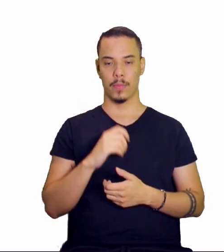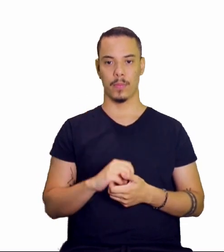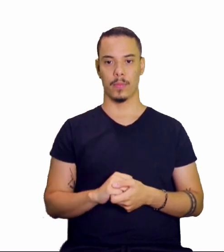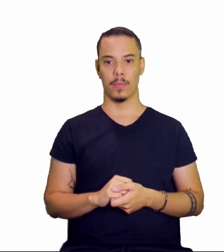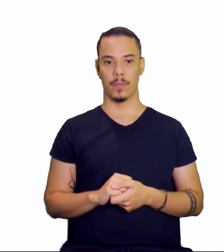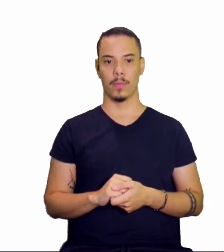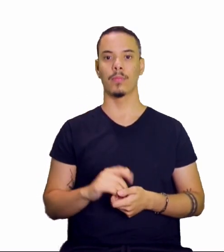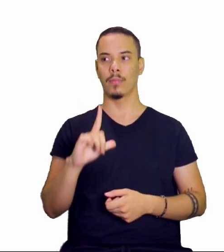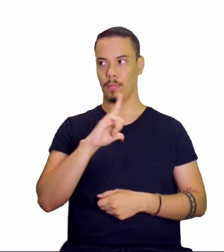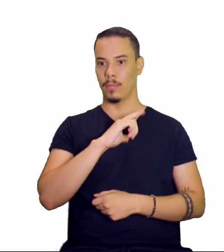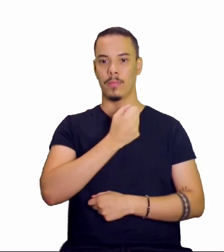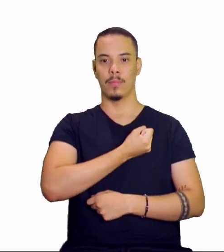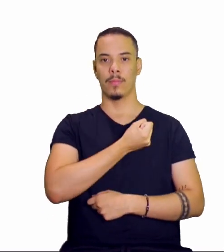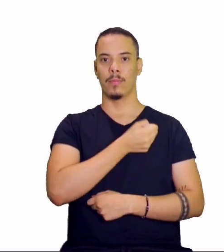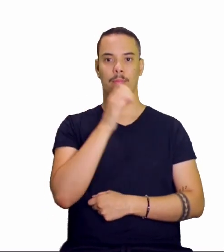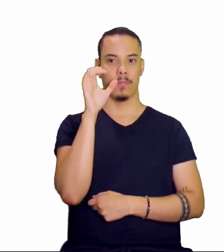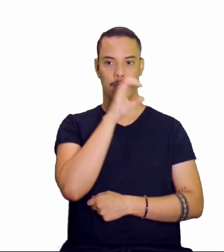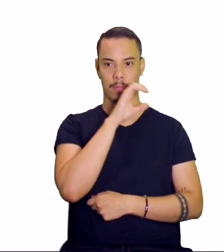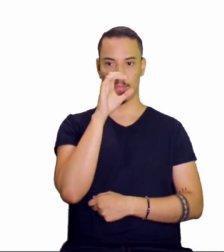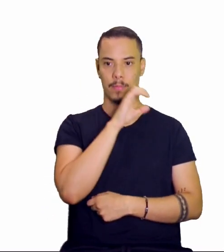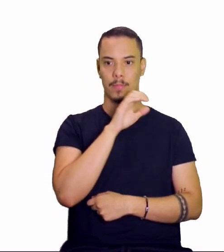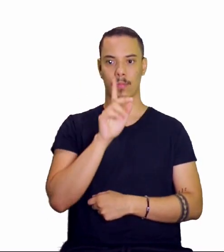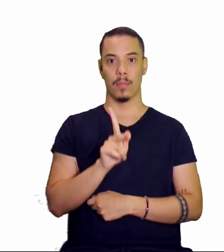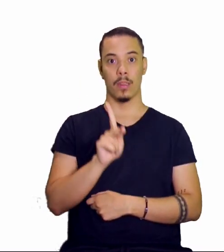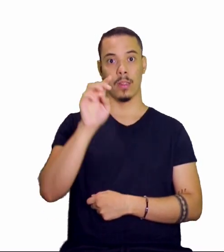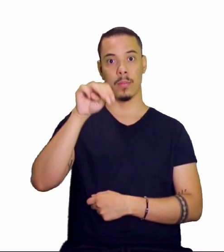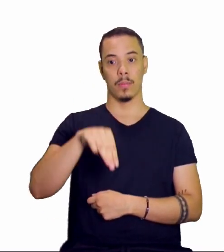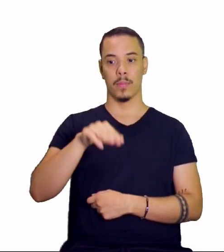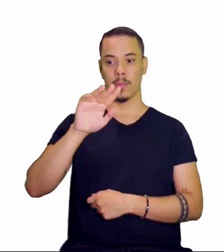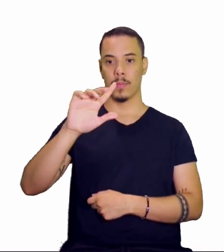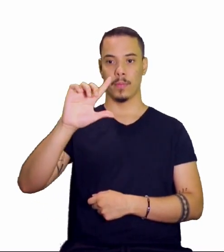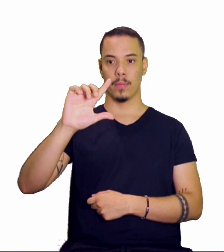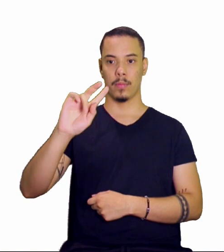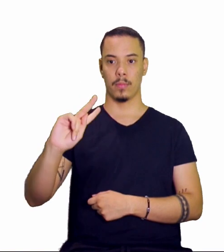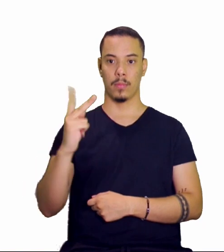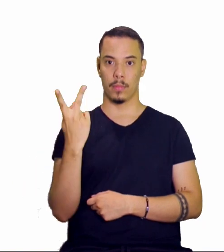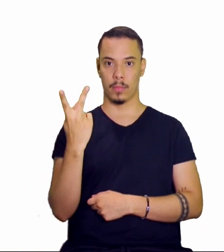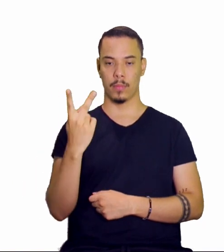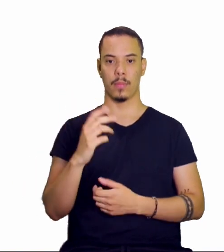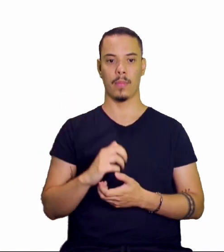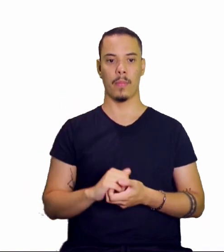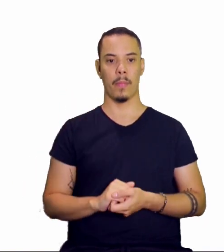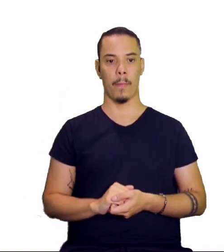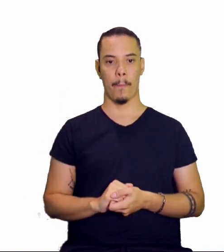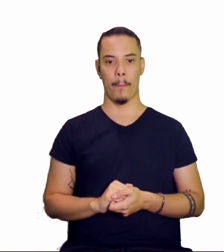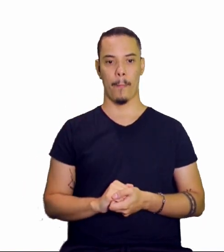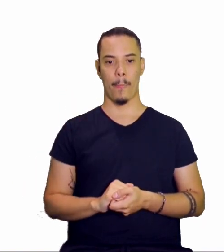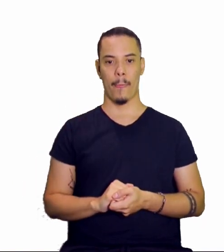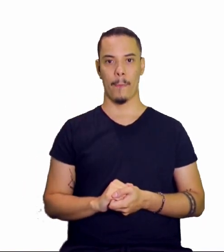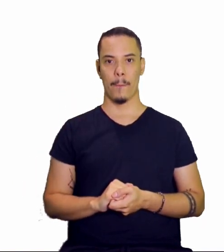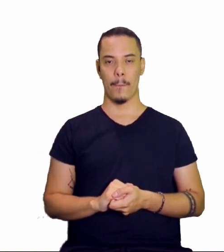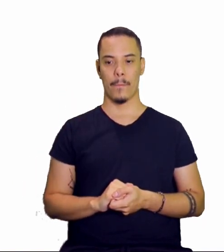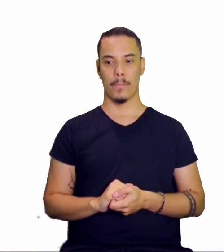Temos uma velocidade, né? Quilômetros por hora. Justamente. Olha ali, ó.